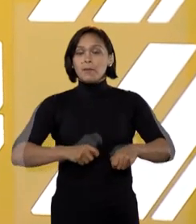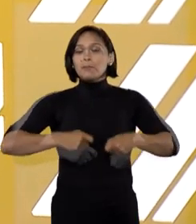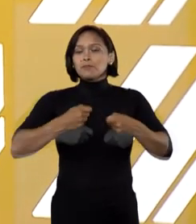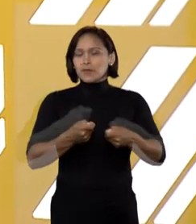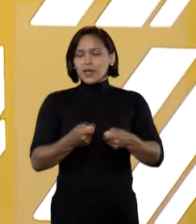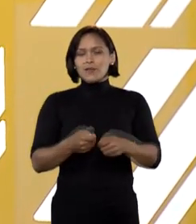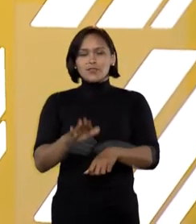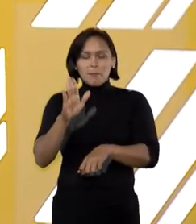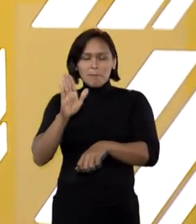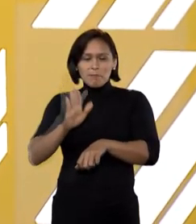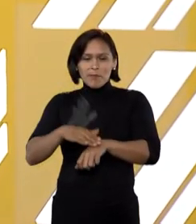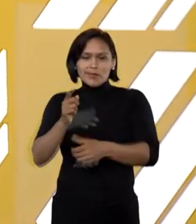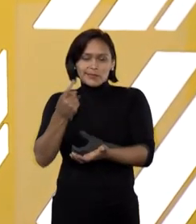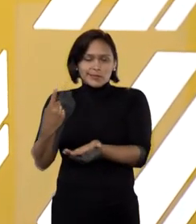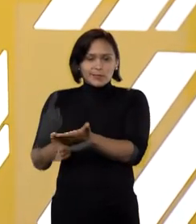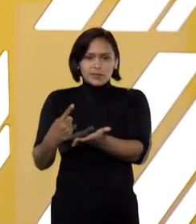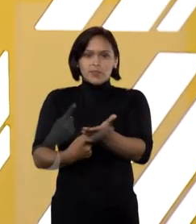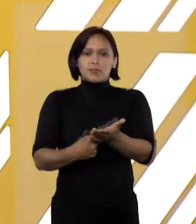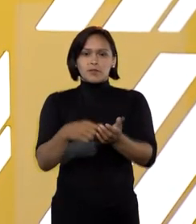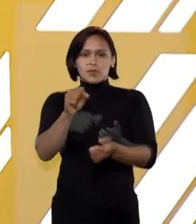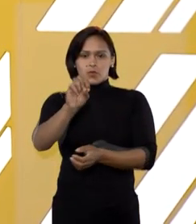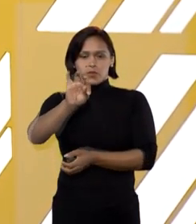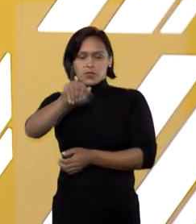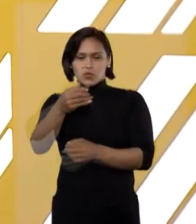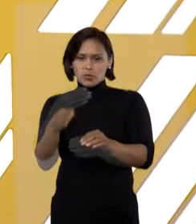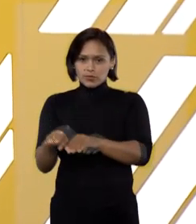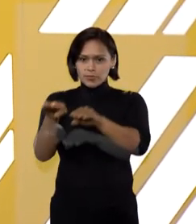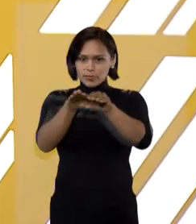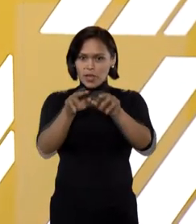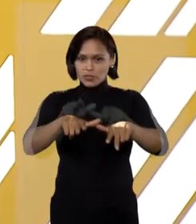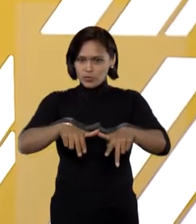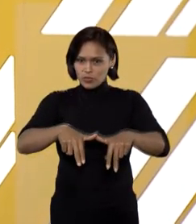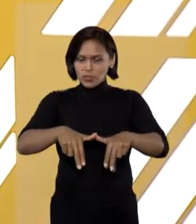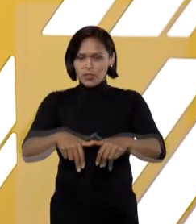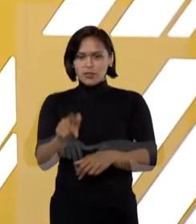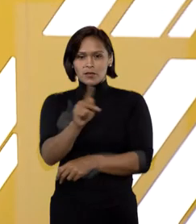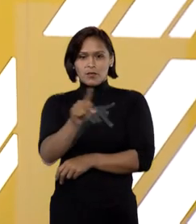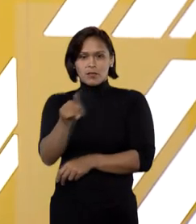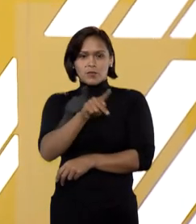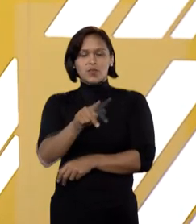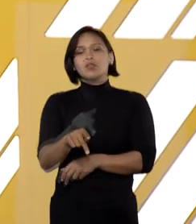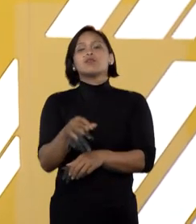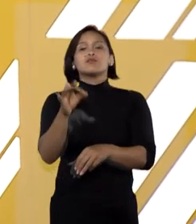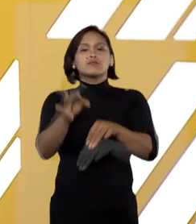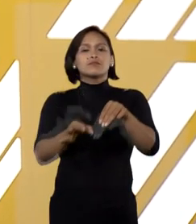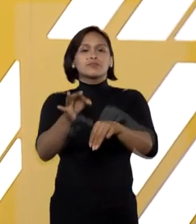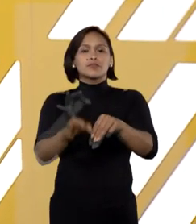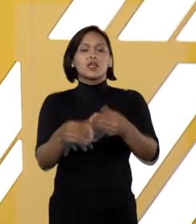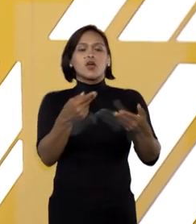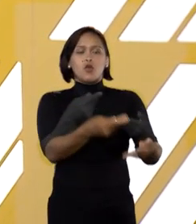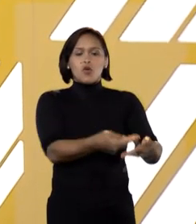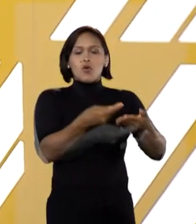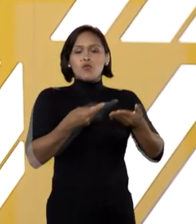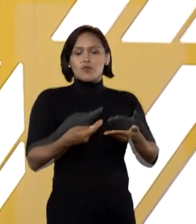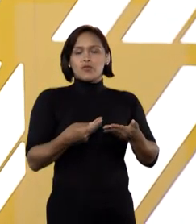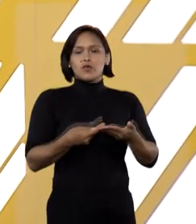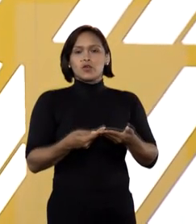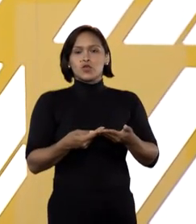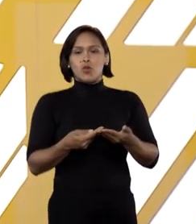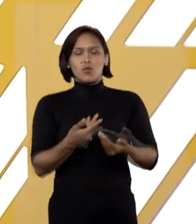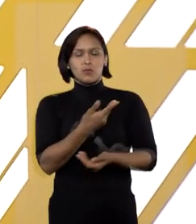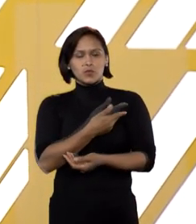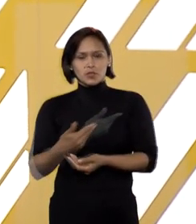ainda mais o compromisso do Tribunal com a igualdade de gênero, o ministro Humberto Martins convidou os servidores da Corte